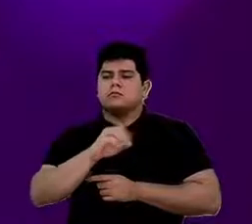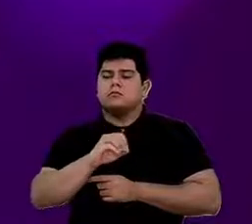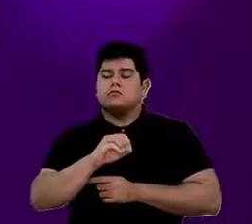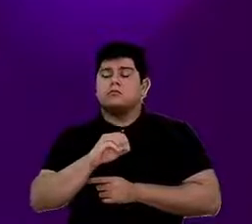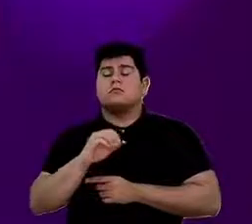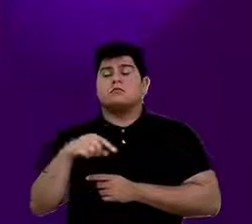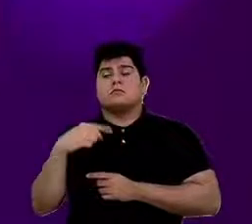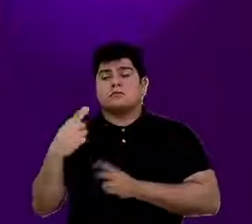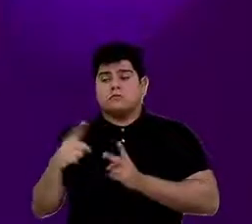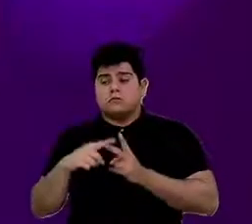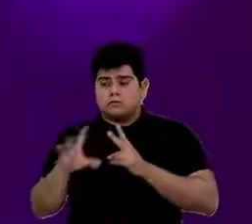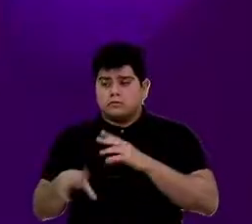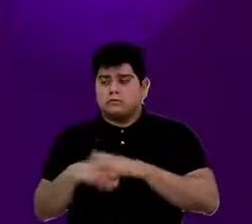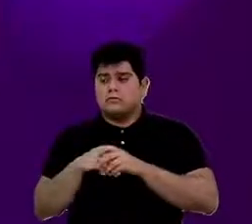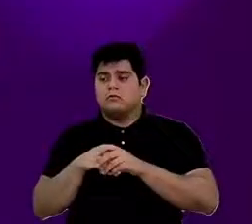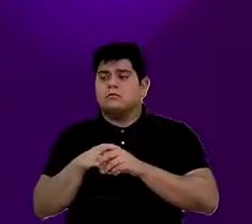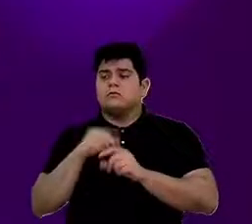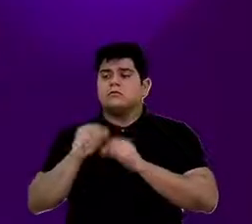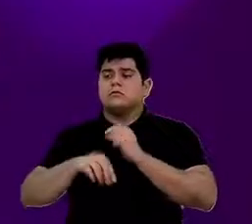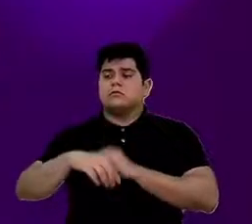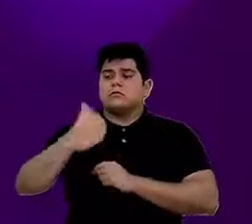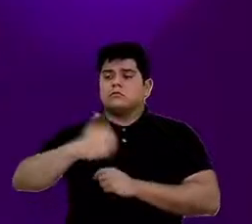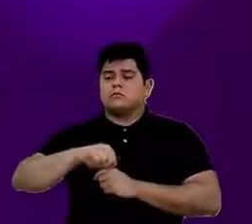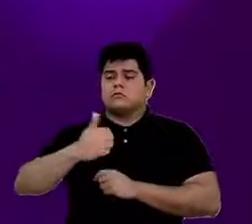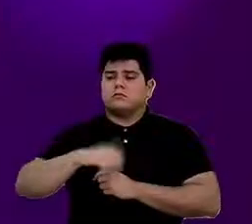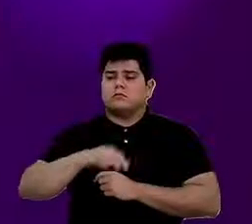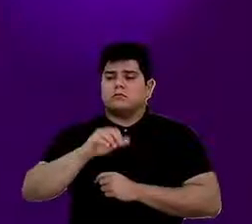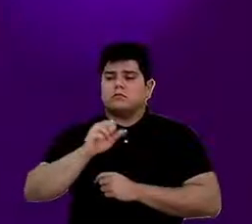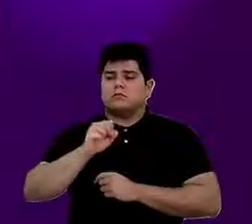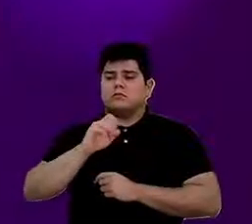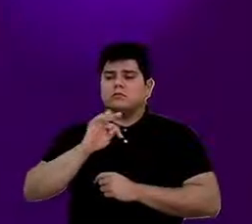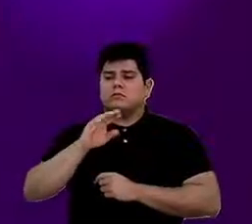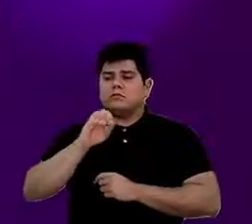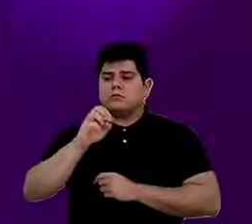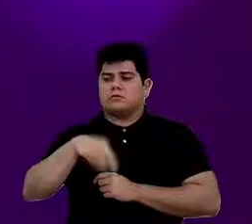a incorporação da avaliação de strain, ou seja,